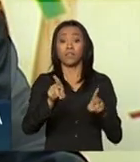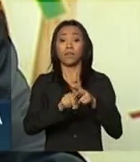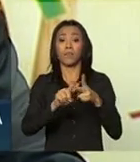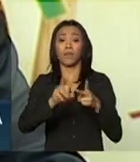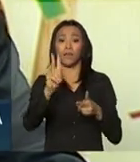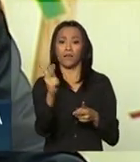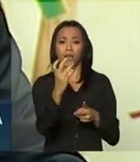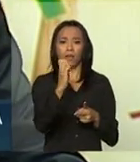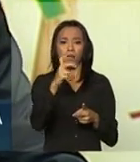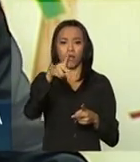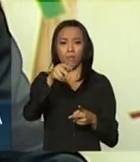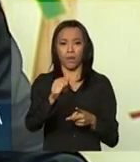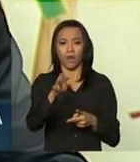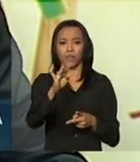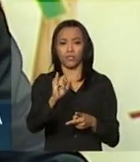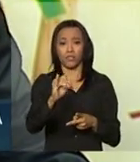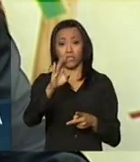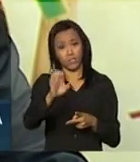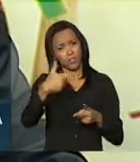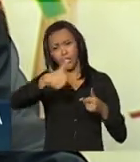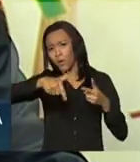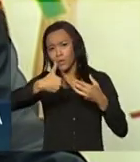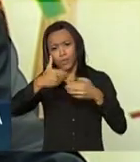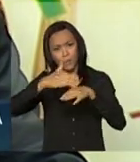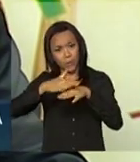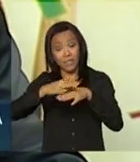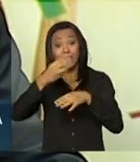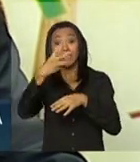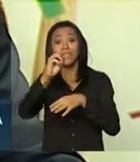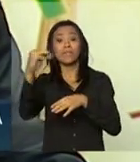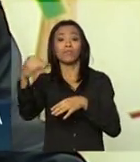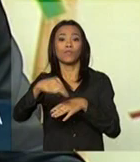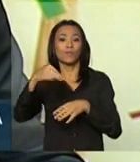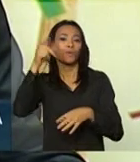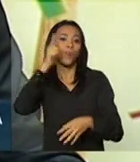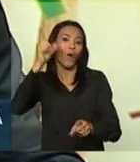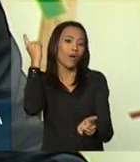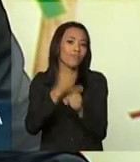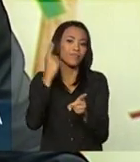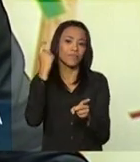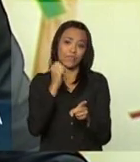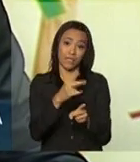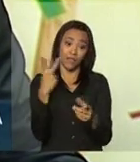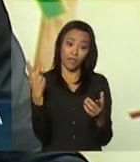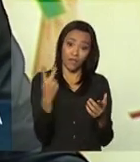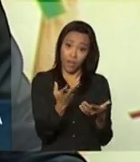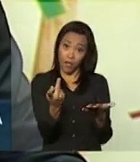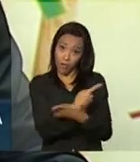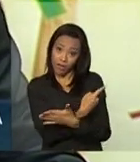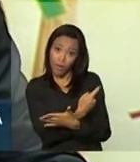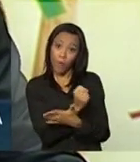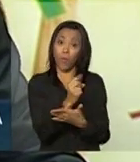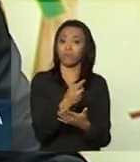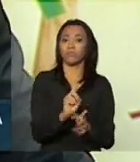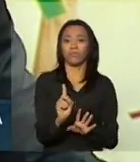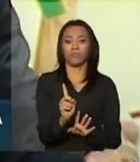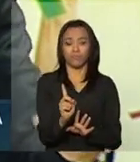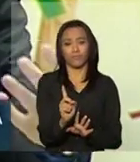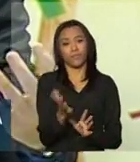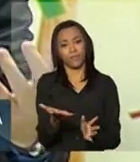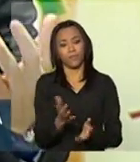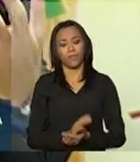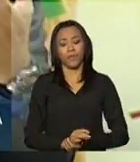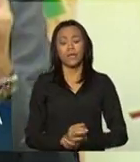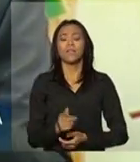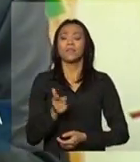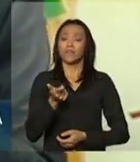são doenças que em 30 minutos nós temos condições de fazer o diagnóstico rápido, o teste rápido, e conseguir trabalhar. Então,